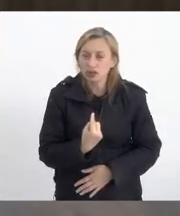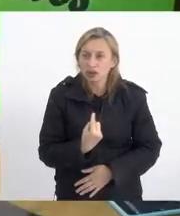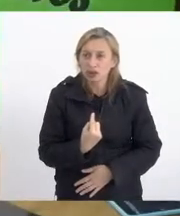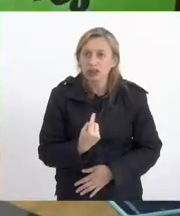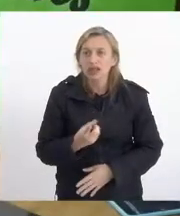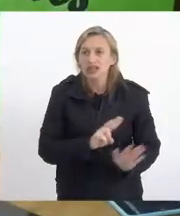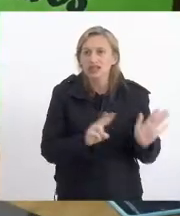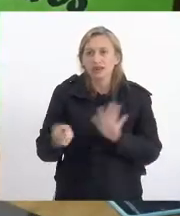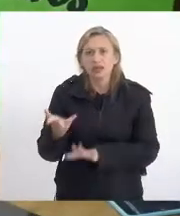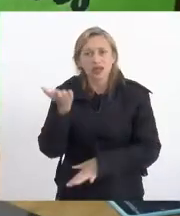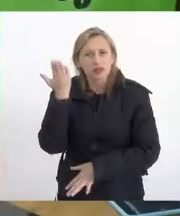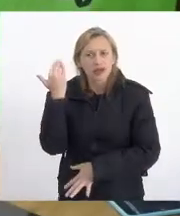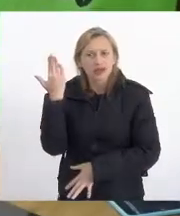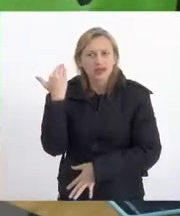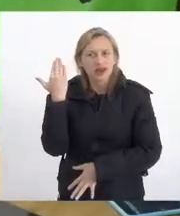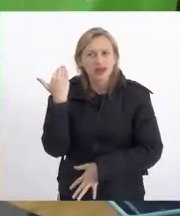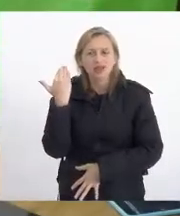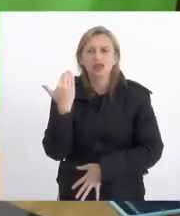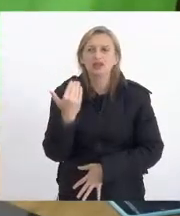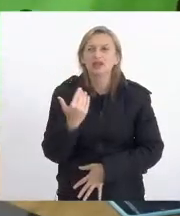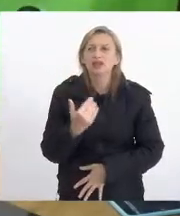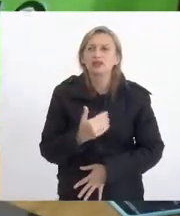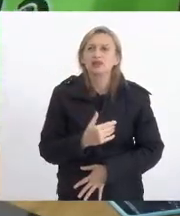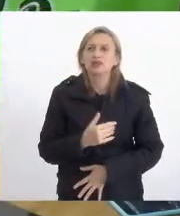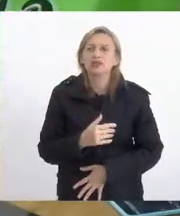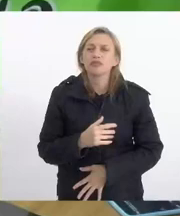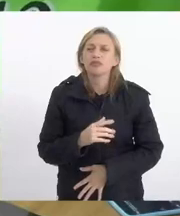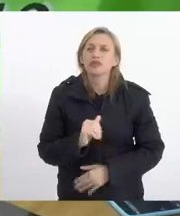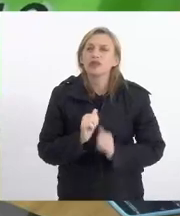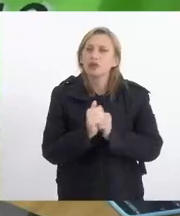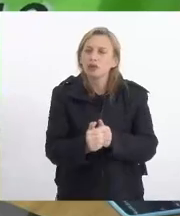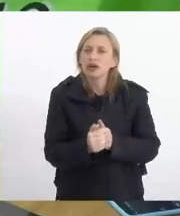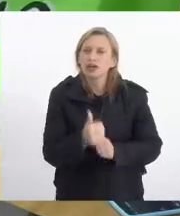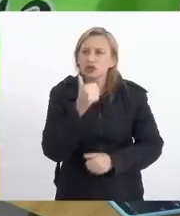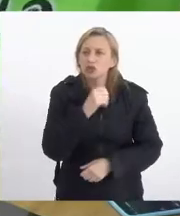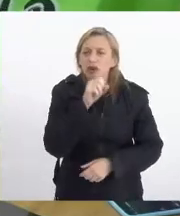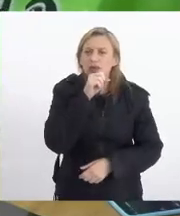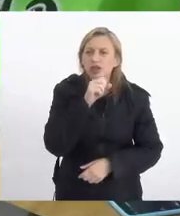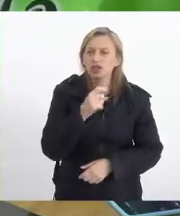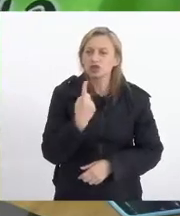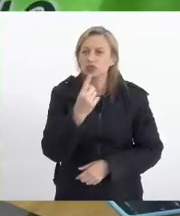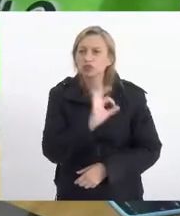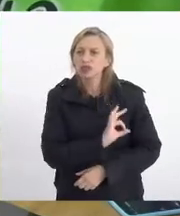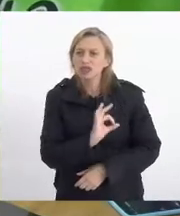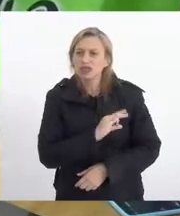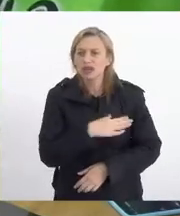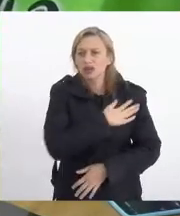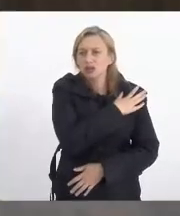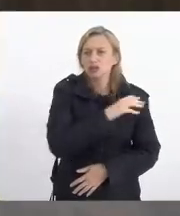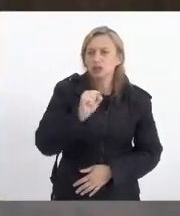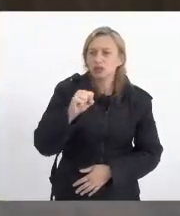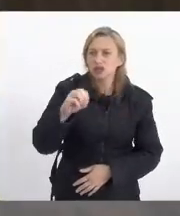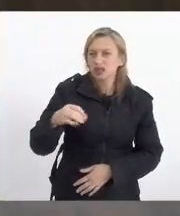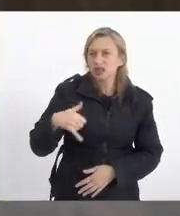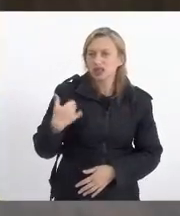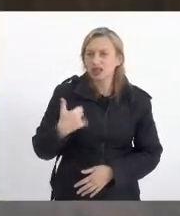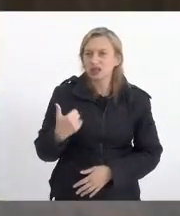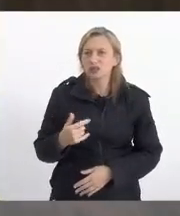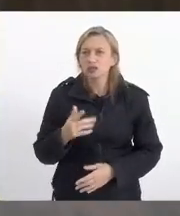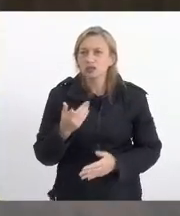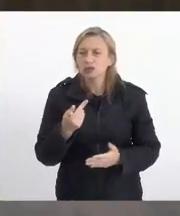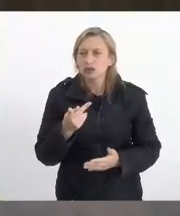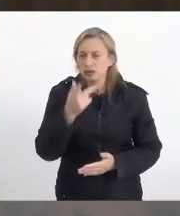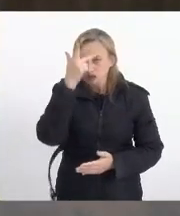Semana passada, eu tive que acompanhar uma mãe de um policial militar com 80 anos, que teve a sua